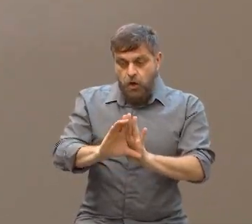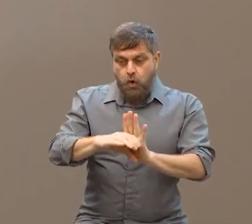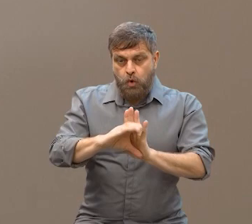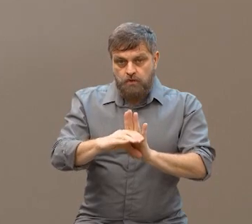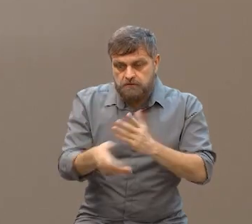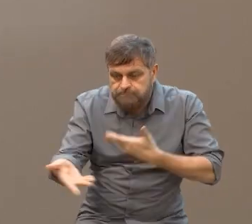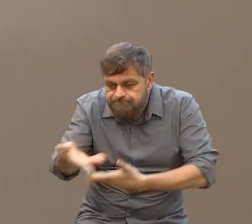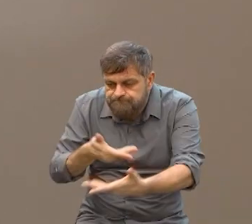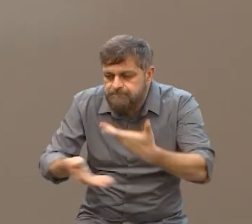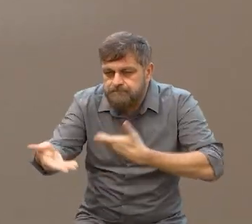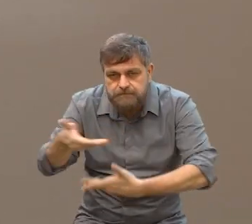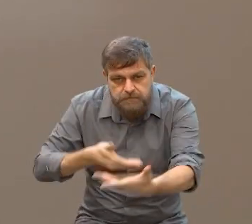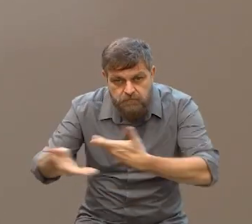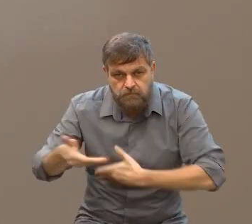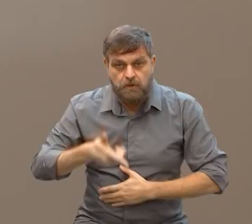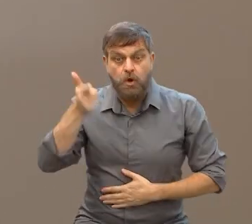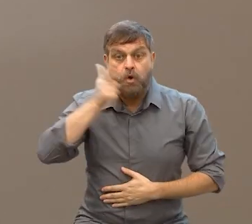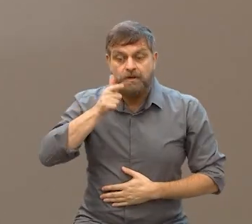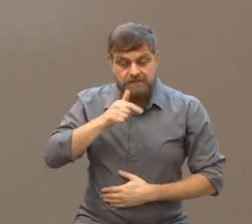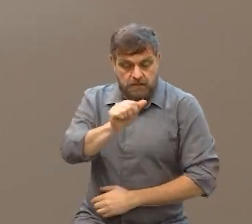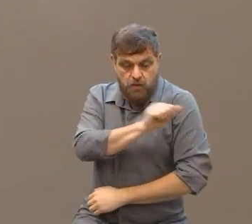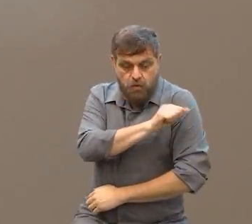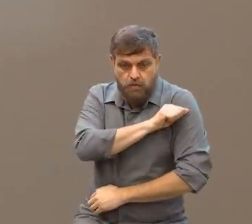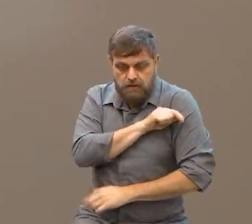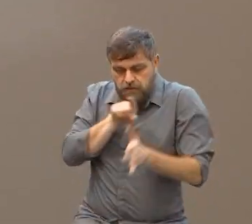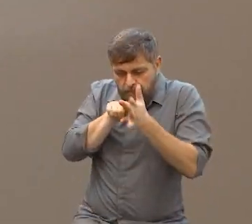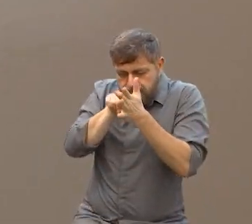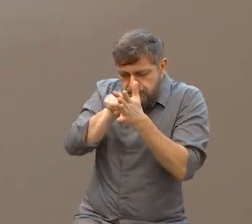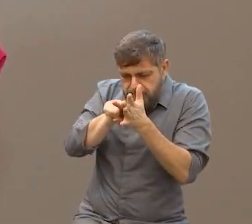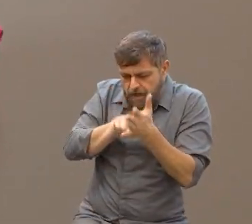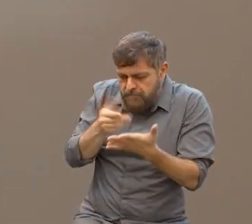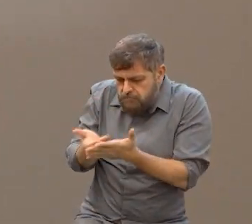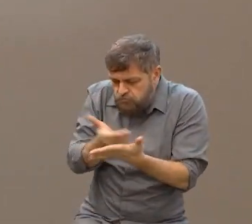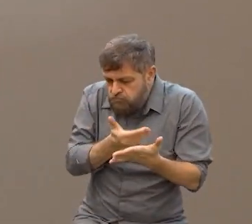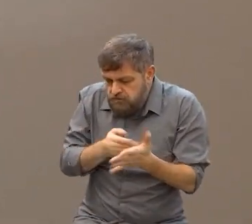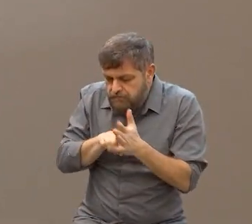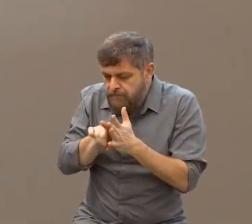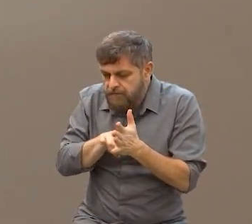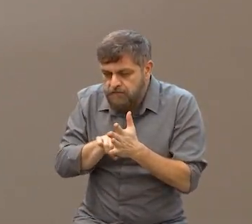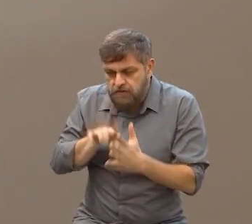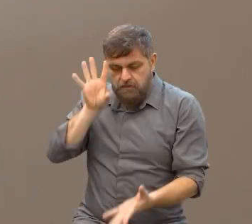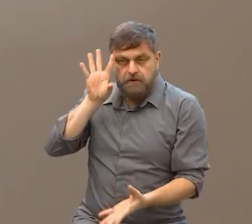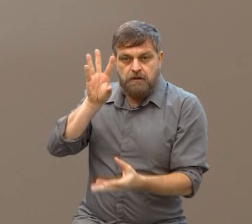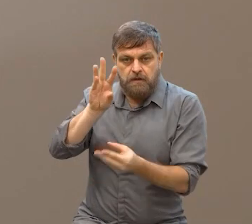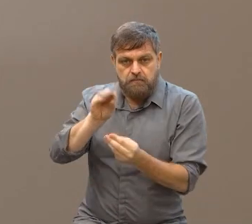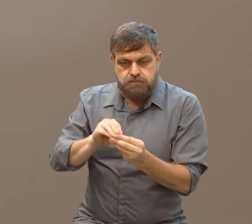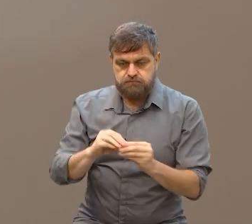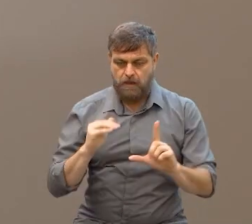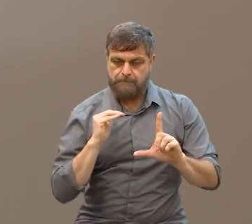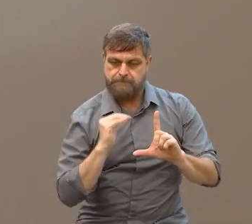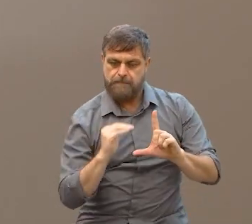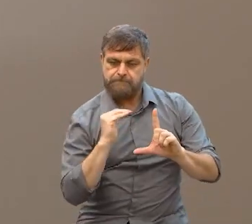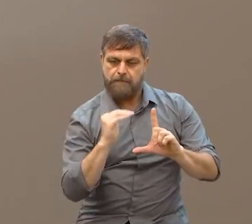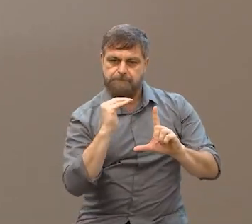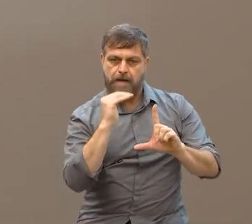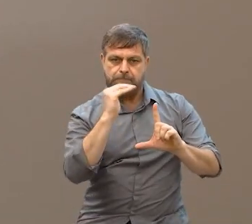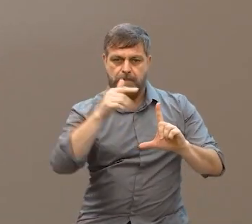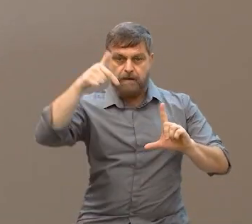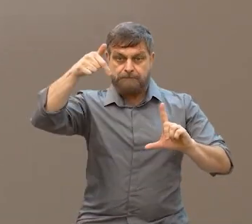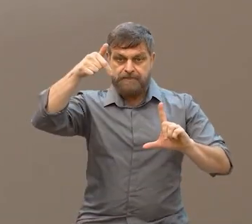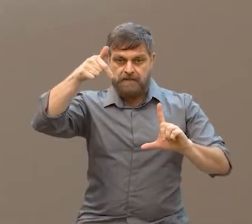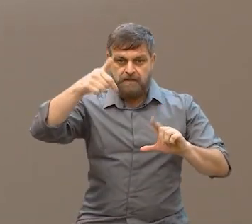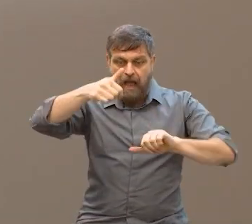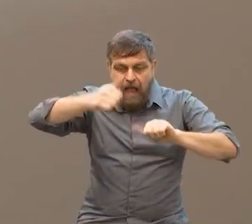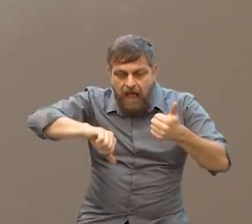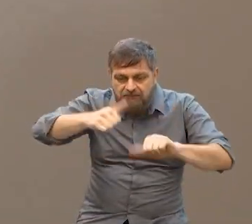conceito junto, fez com que os alunos pesquisassem, chegou no nível mais alto da taxonomia e os